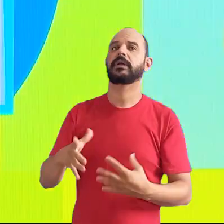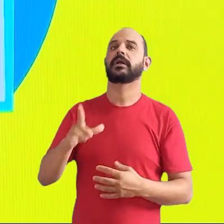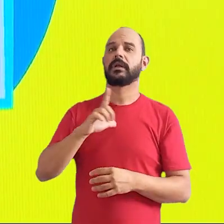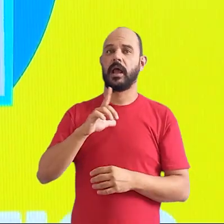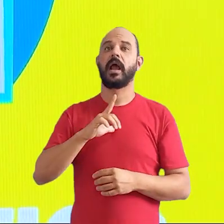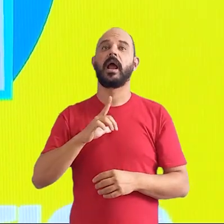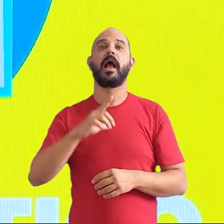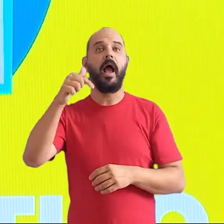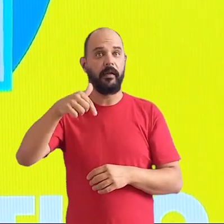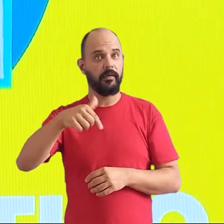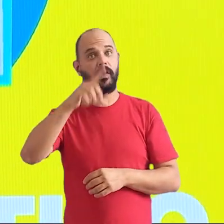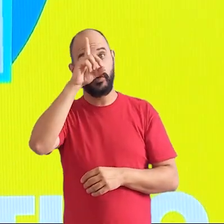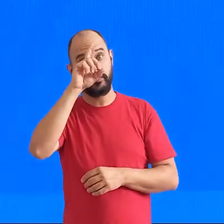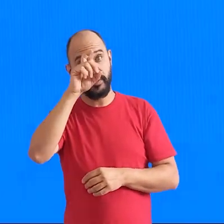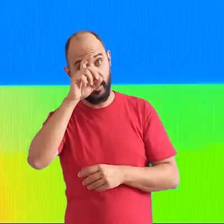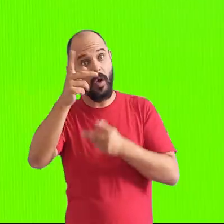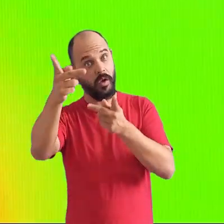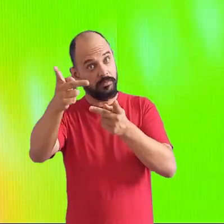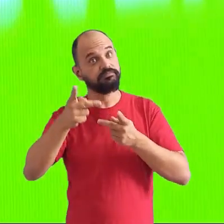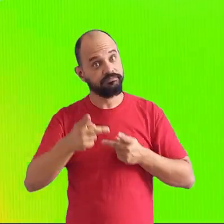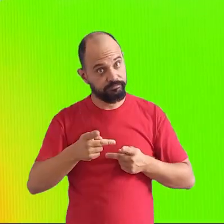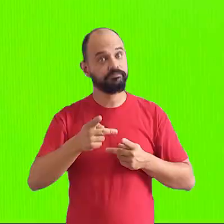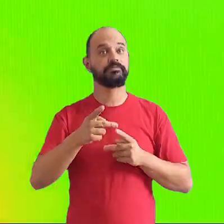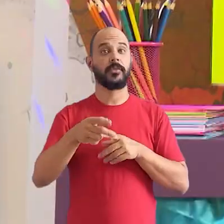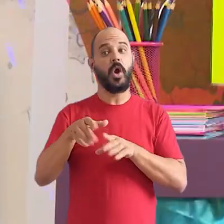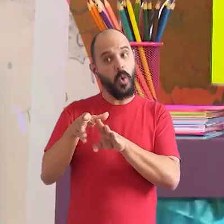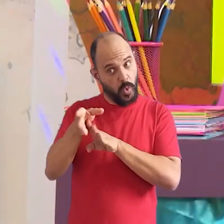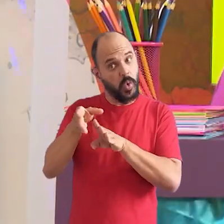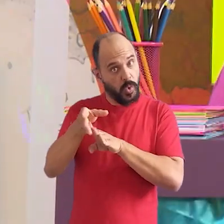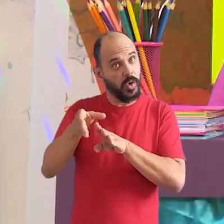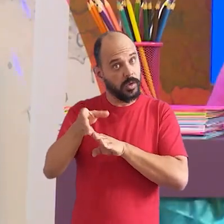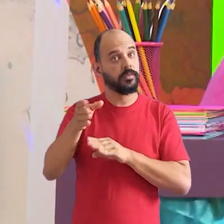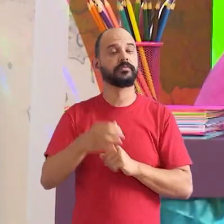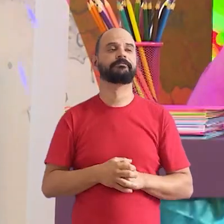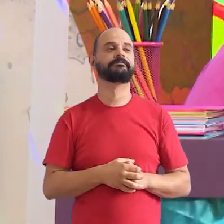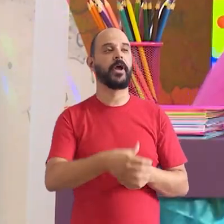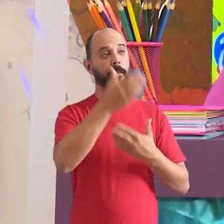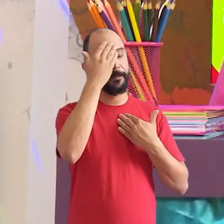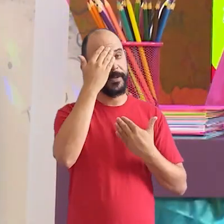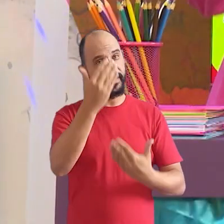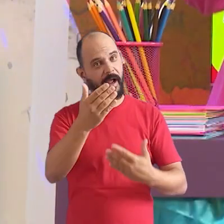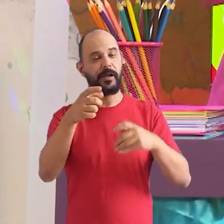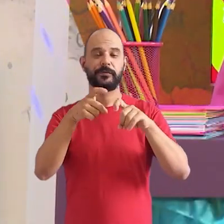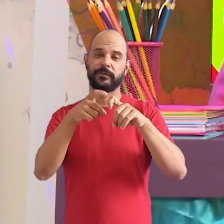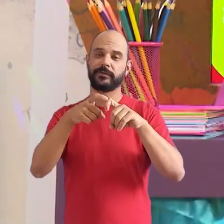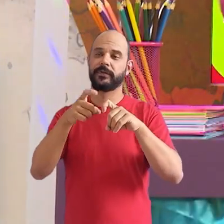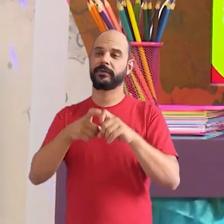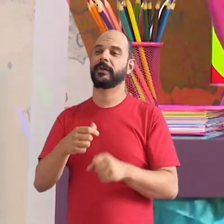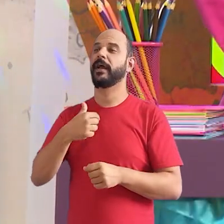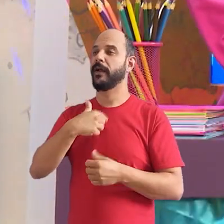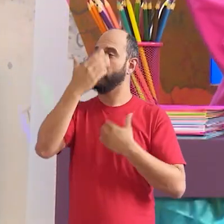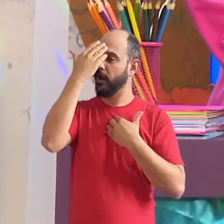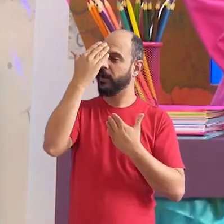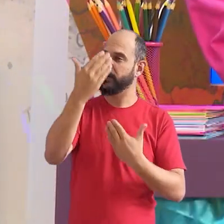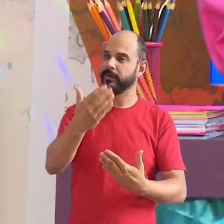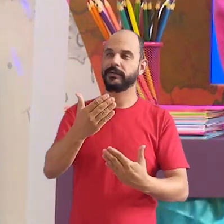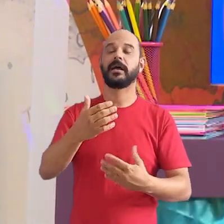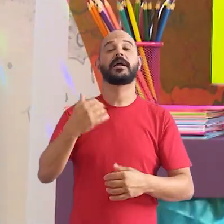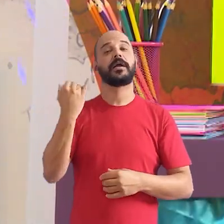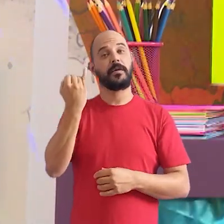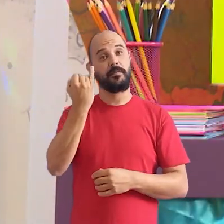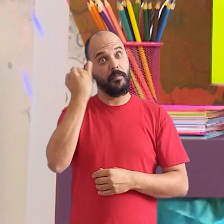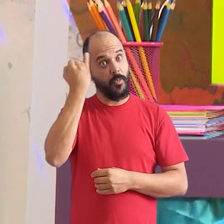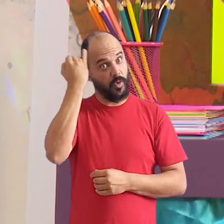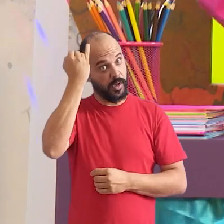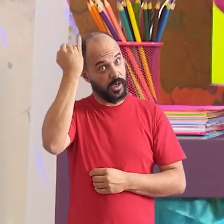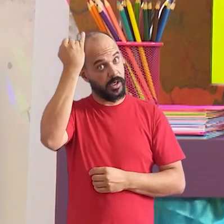recebendo esses médicos aqui para poder orientar. Doutor Luiz Fernando, muito obrigada pelas dicas. Eu é que